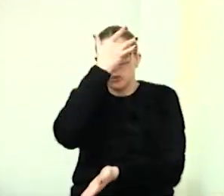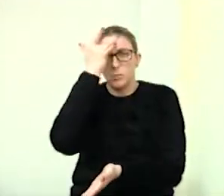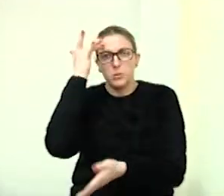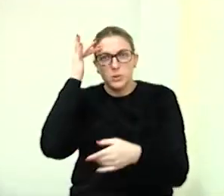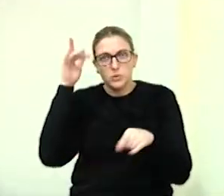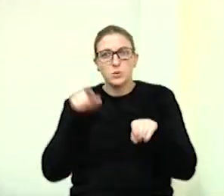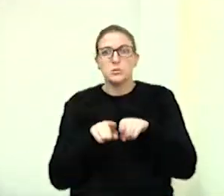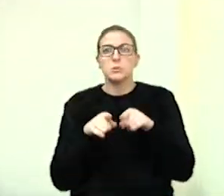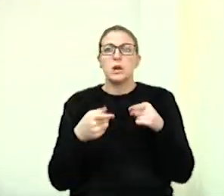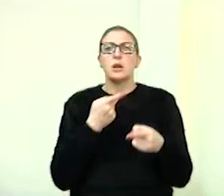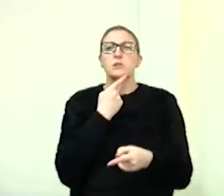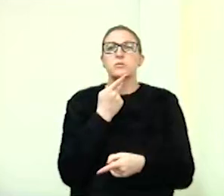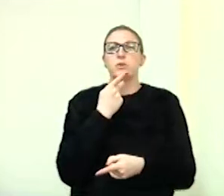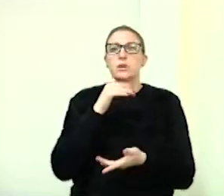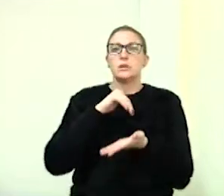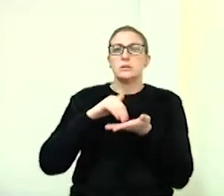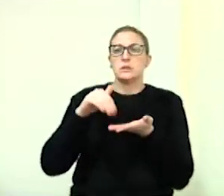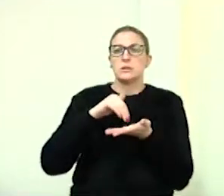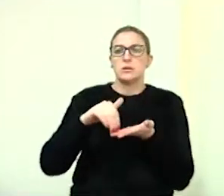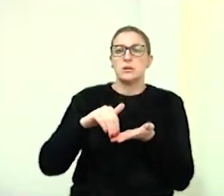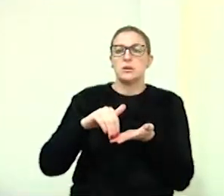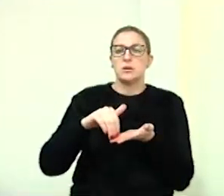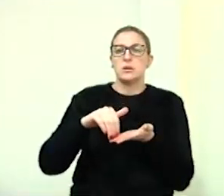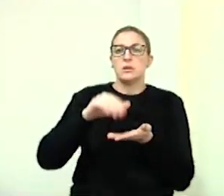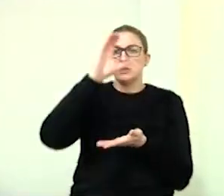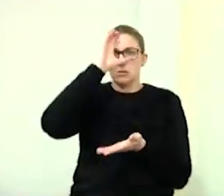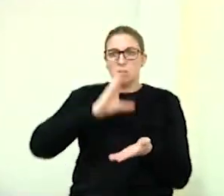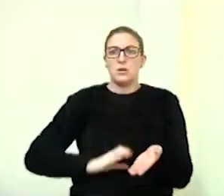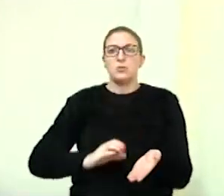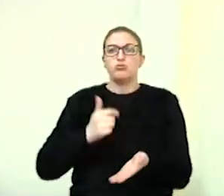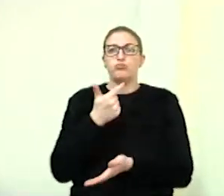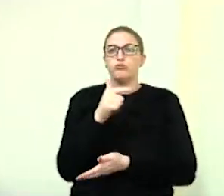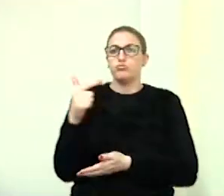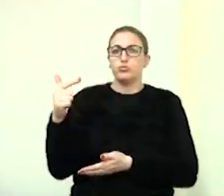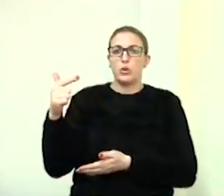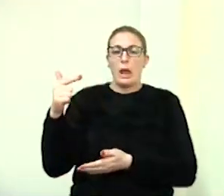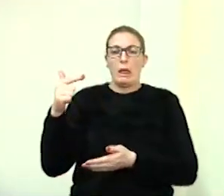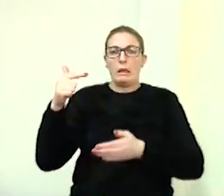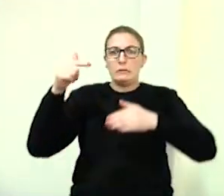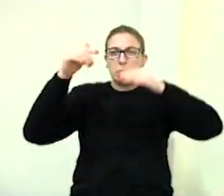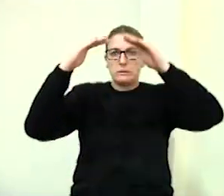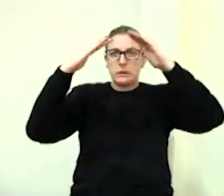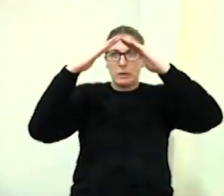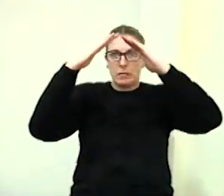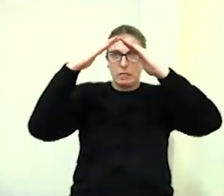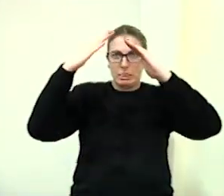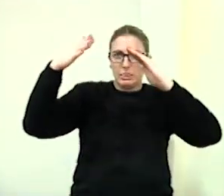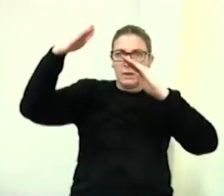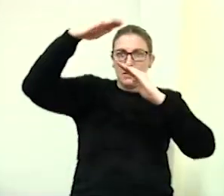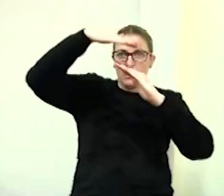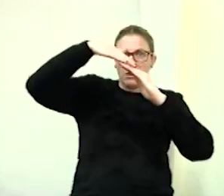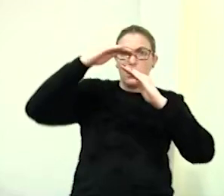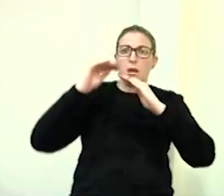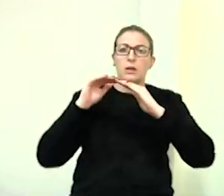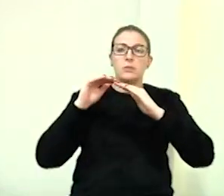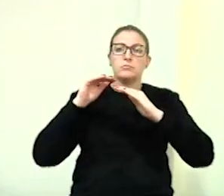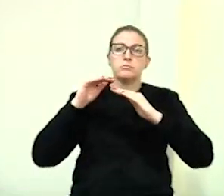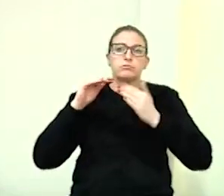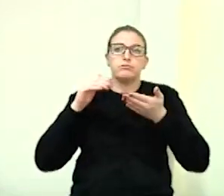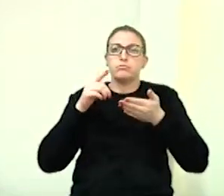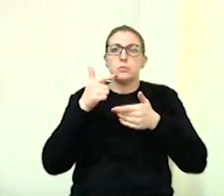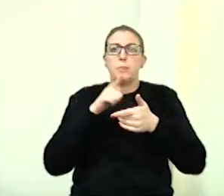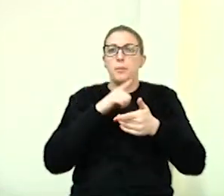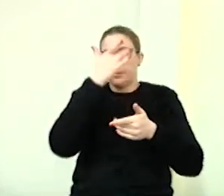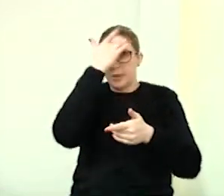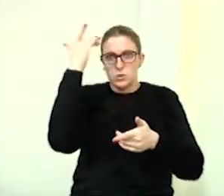cidadania não tem uma ou duas fontes brasileiras para dar para um cidadão que destelhou a sua casa em um atormento, em um temporal, não precisaria